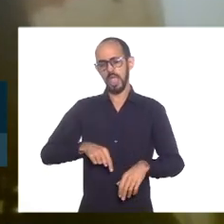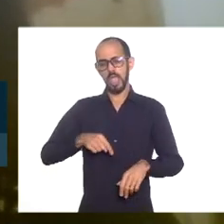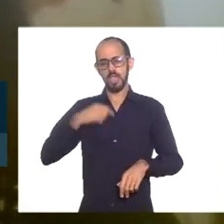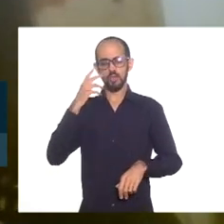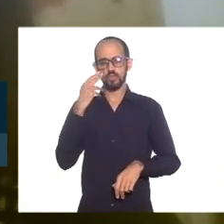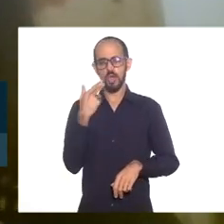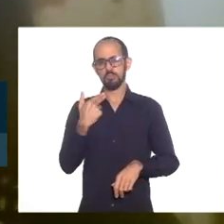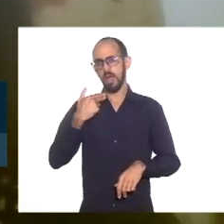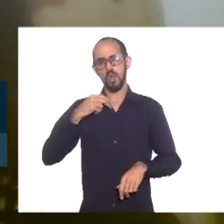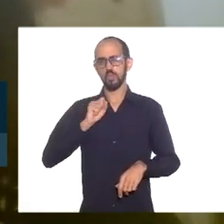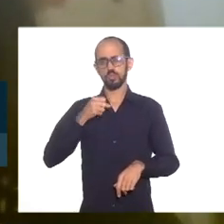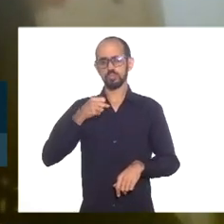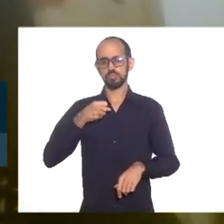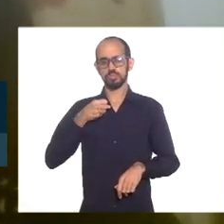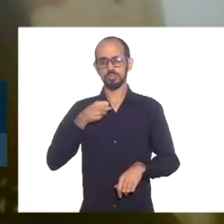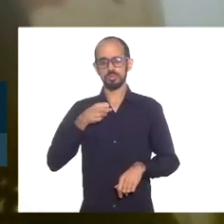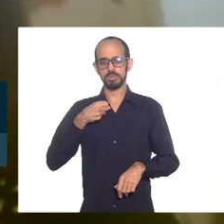quando